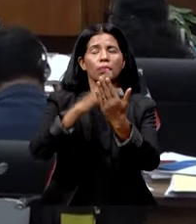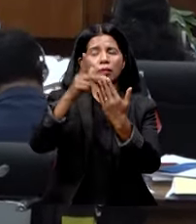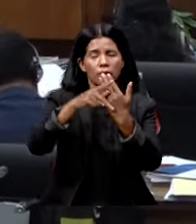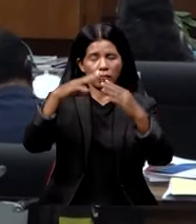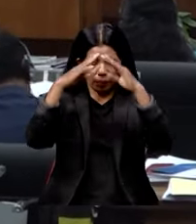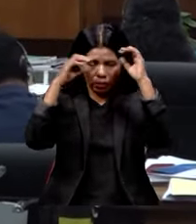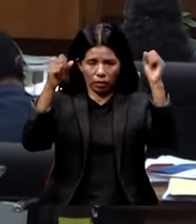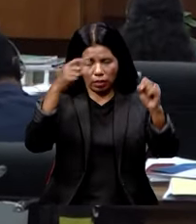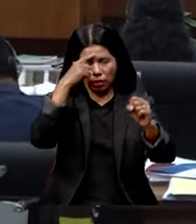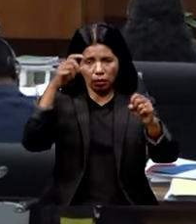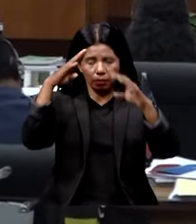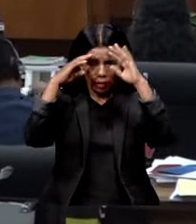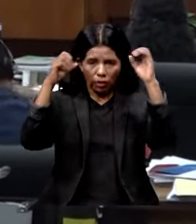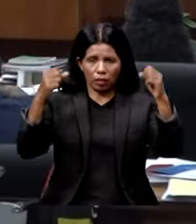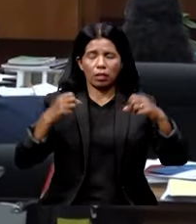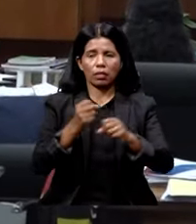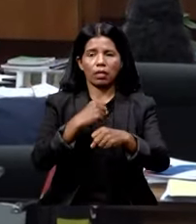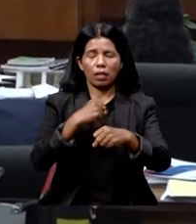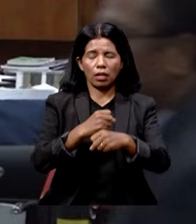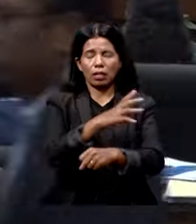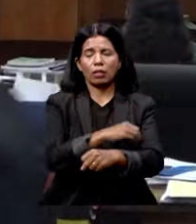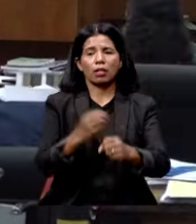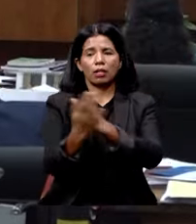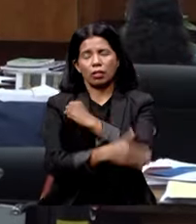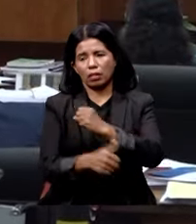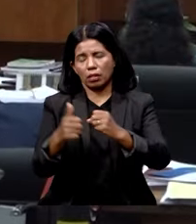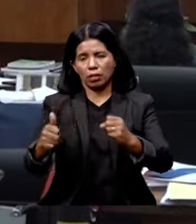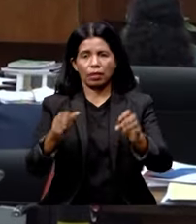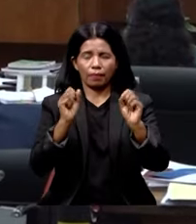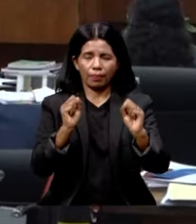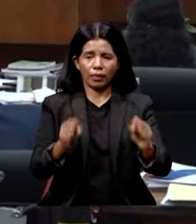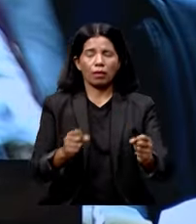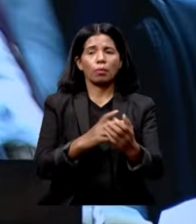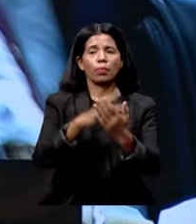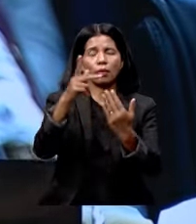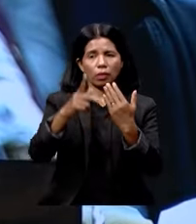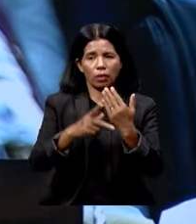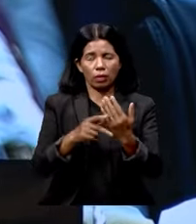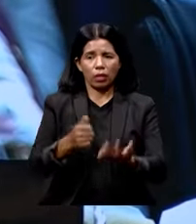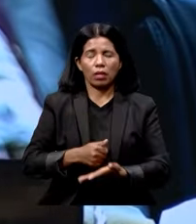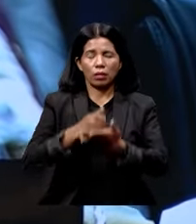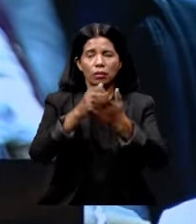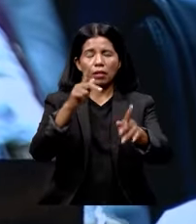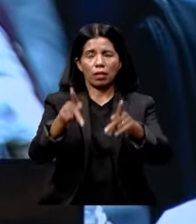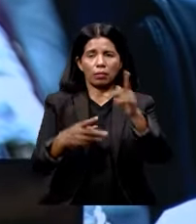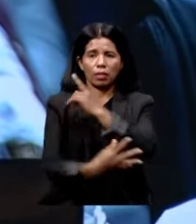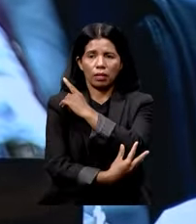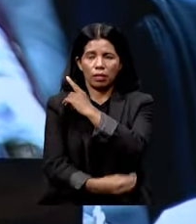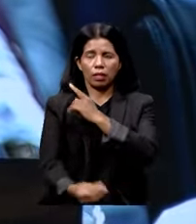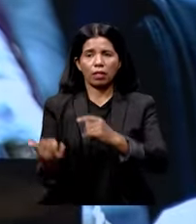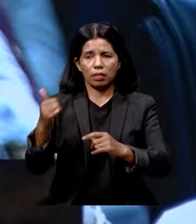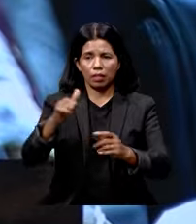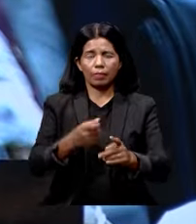NEN, também presidente e papel atual da diplomacia com nação selo, não é moço programa nebe ajuda o povo que é Ciro.